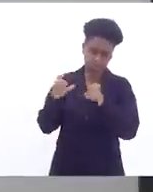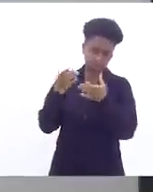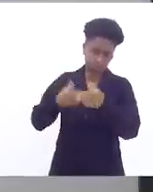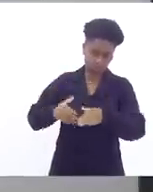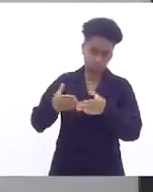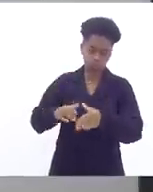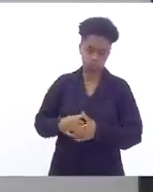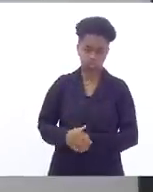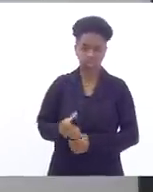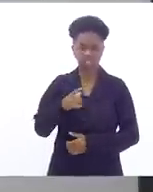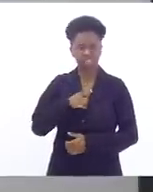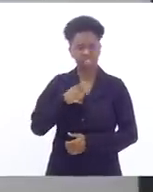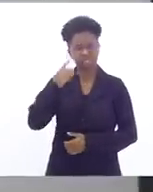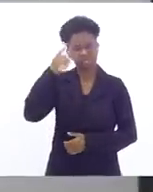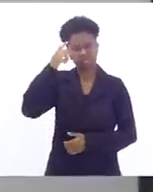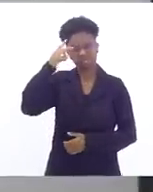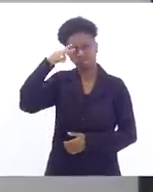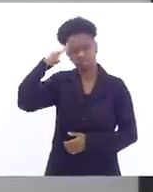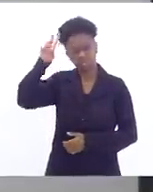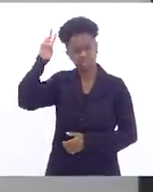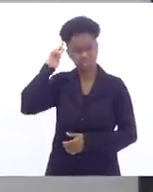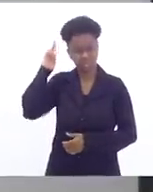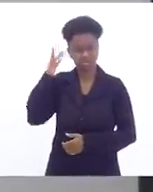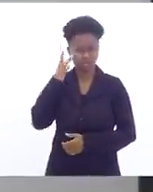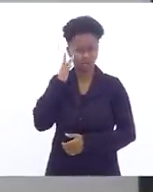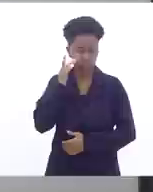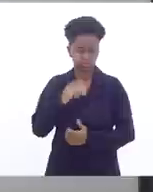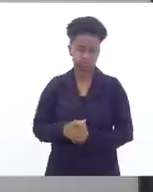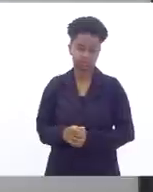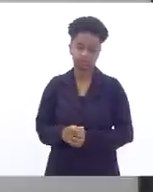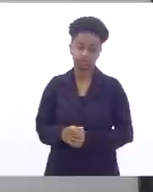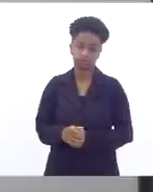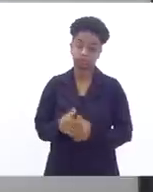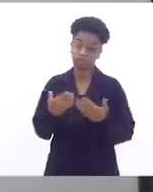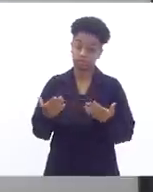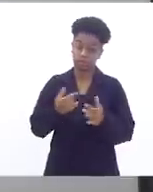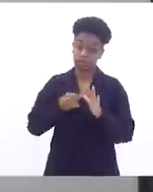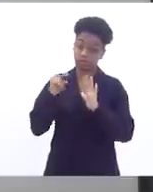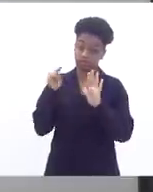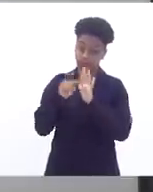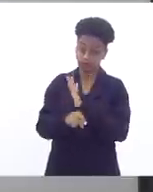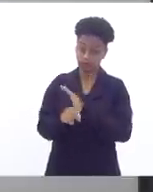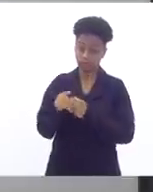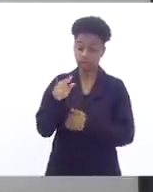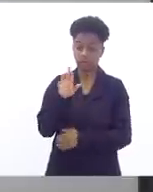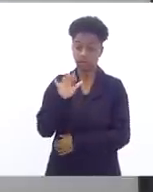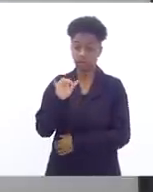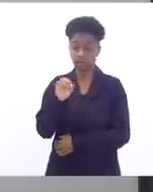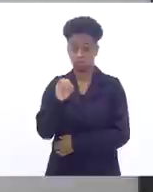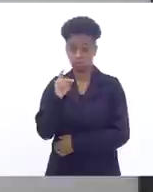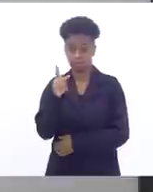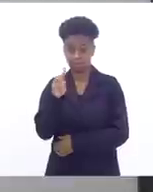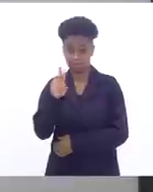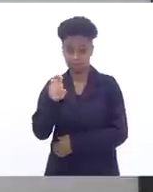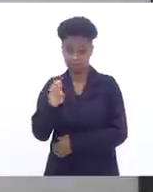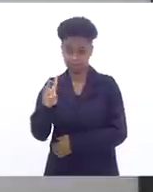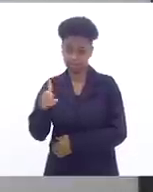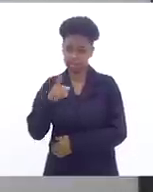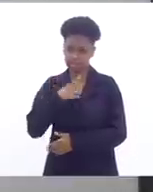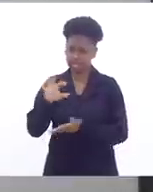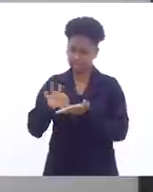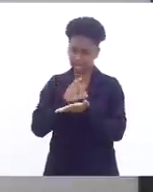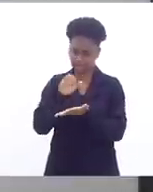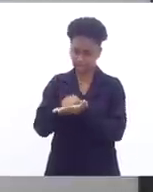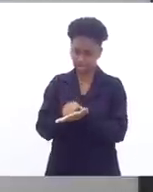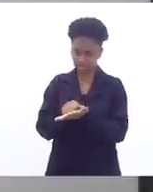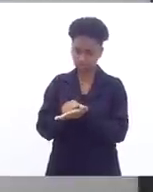é a semana retrasada eu pergunto ao Rio presidência se existe um cadastro de